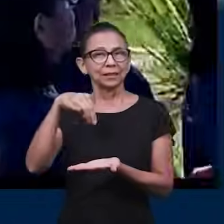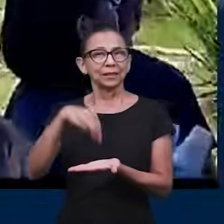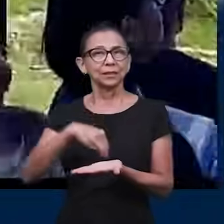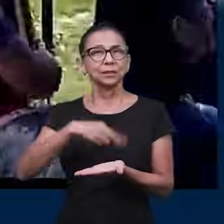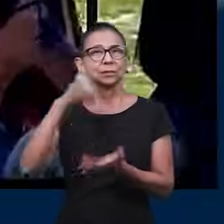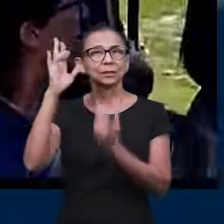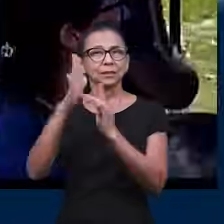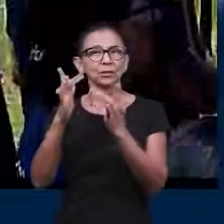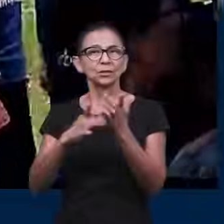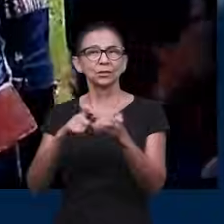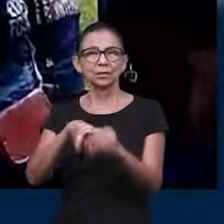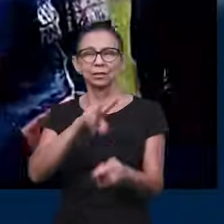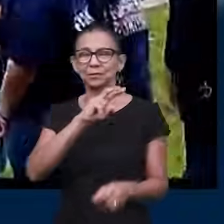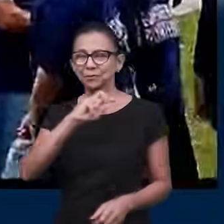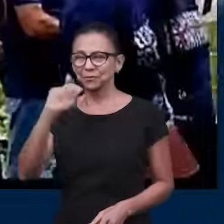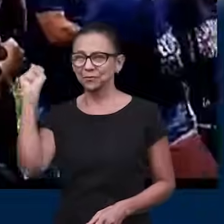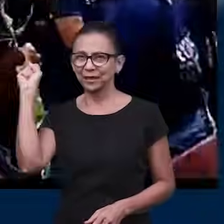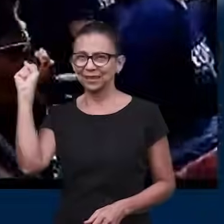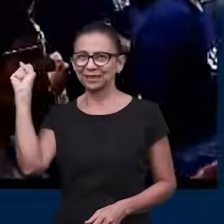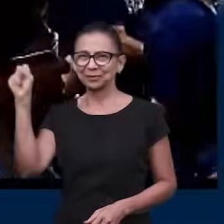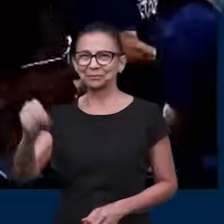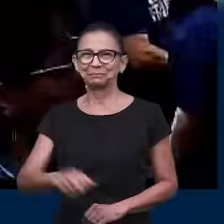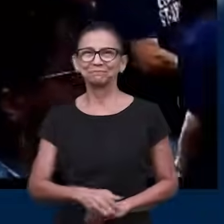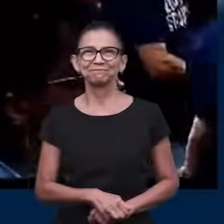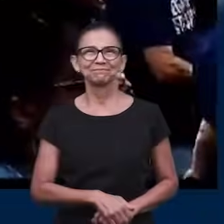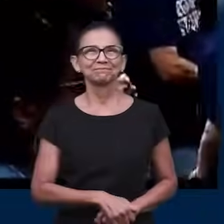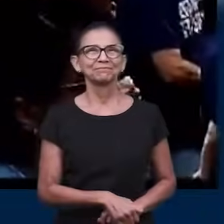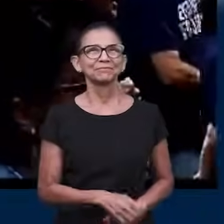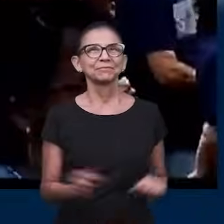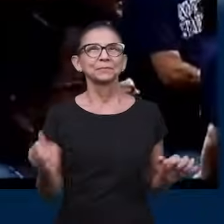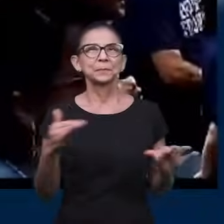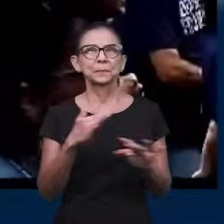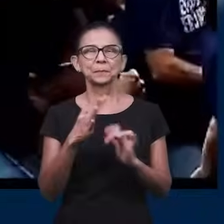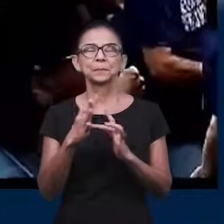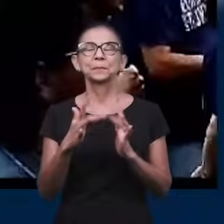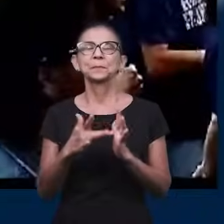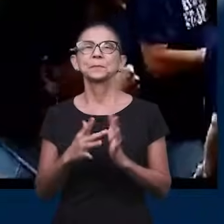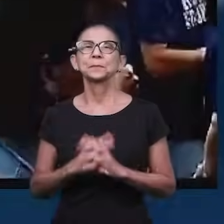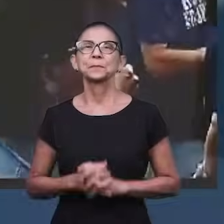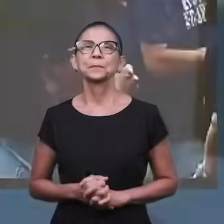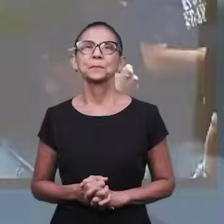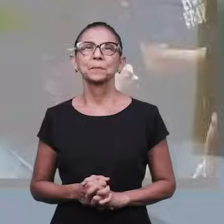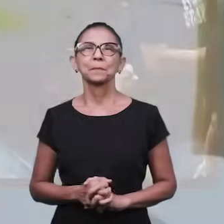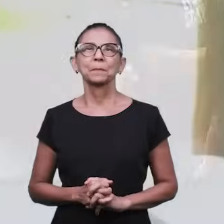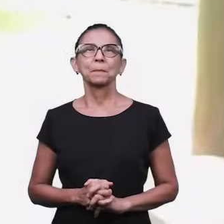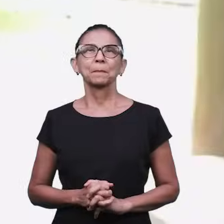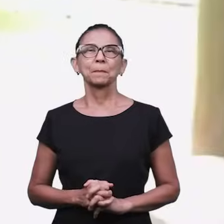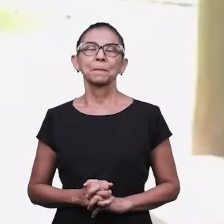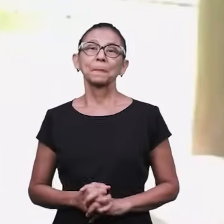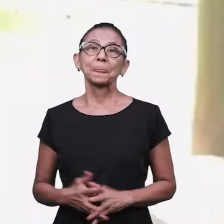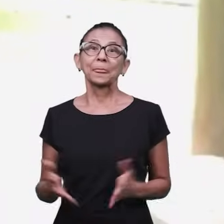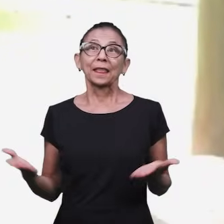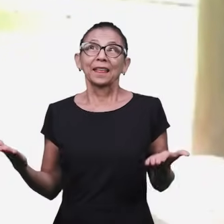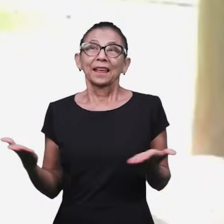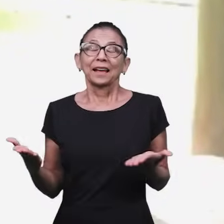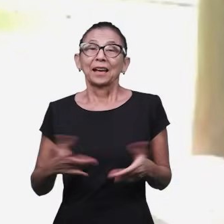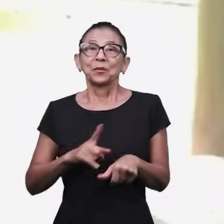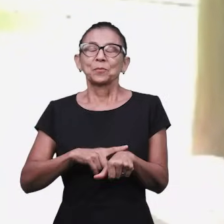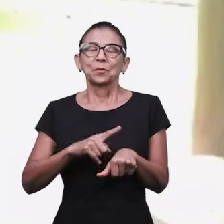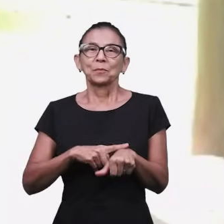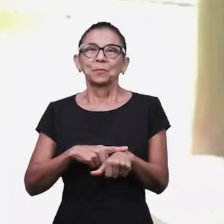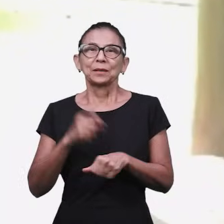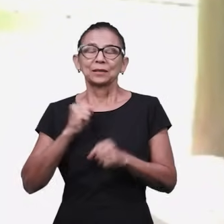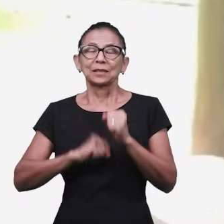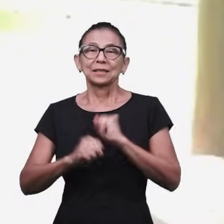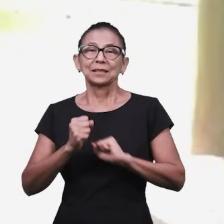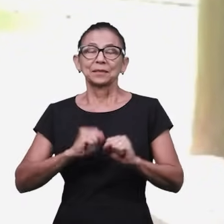Maranata! O Senhor Jesus vem! Glória a Jesus! Chegamos então ao grande momento